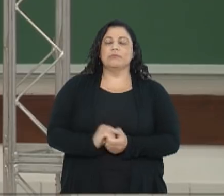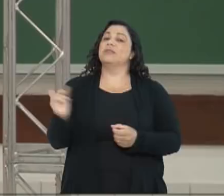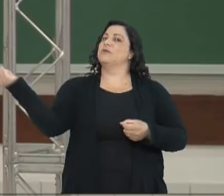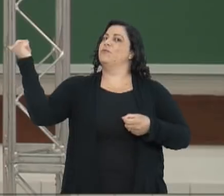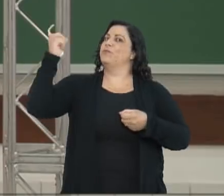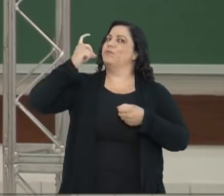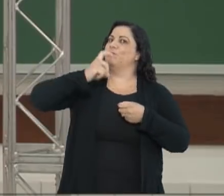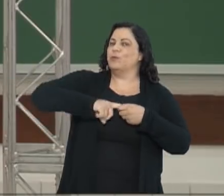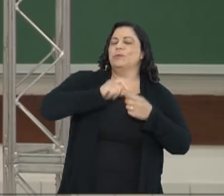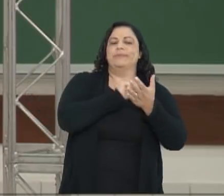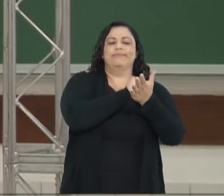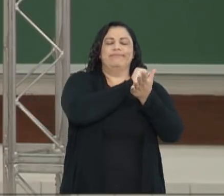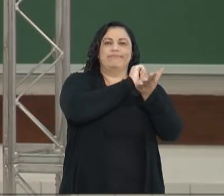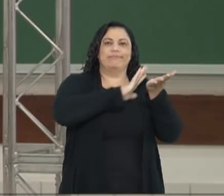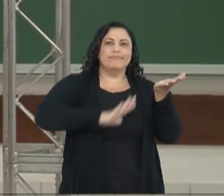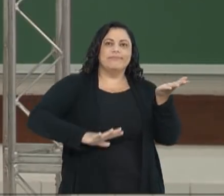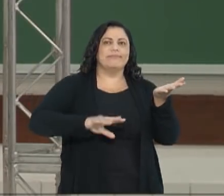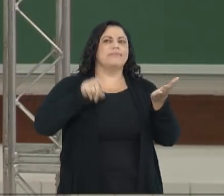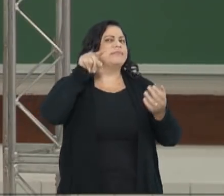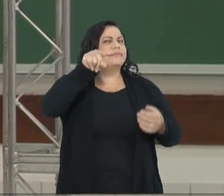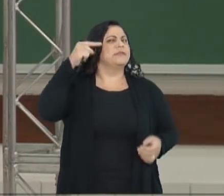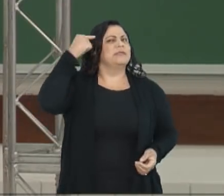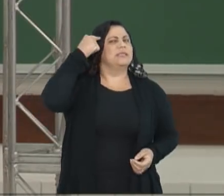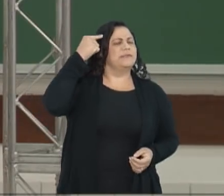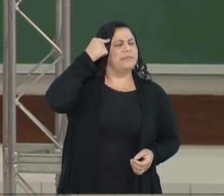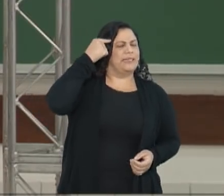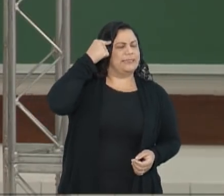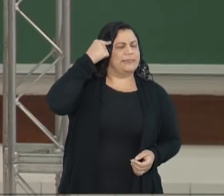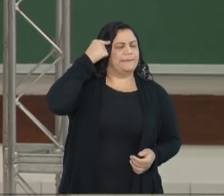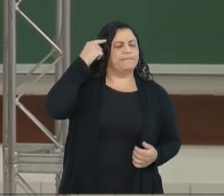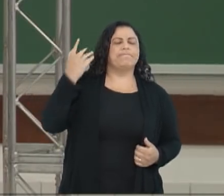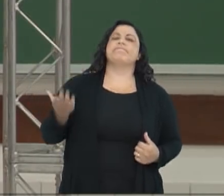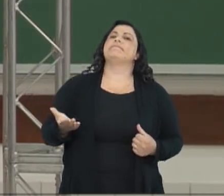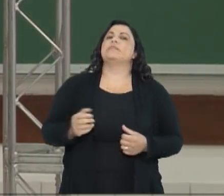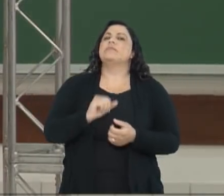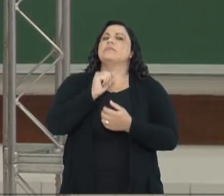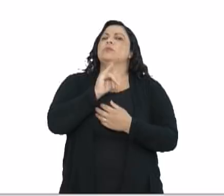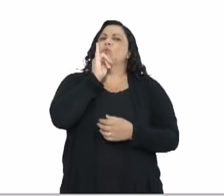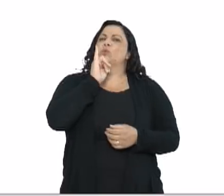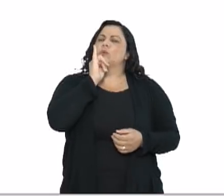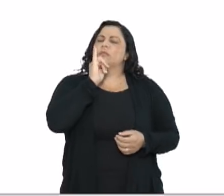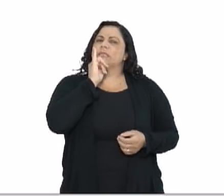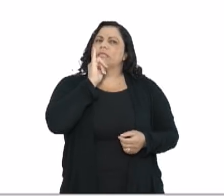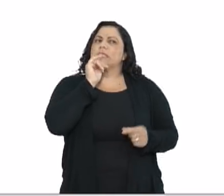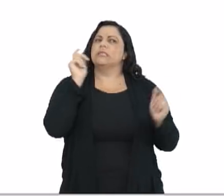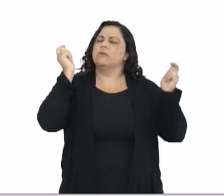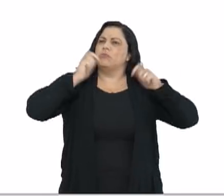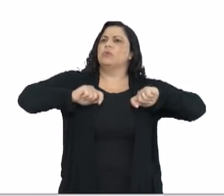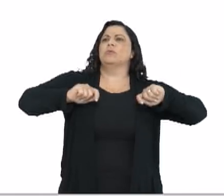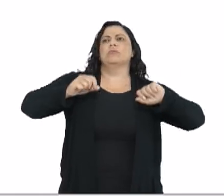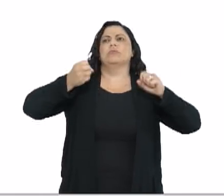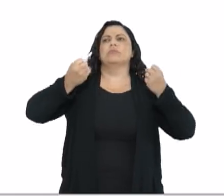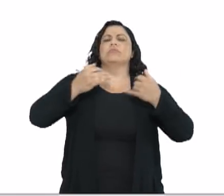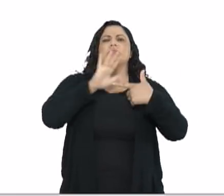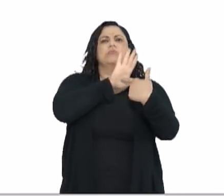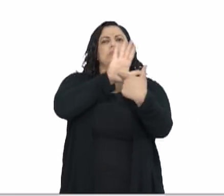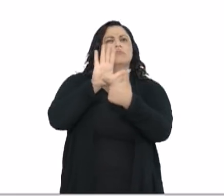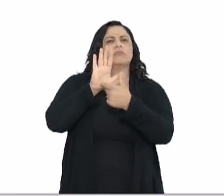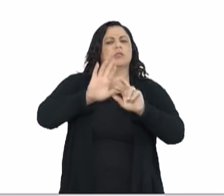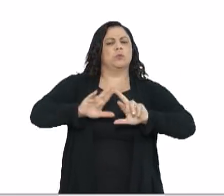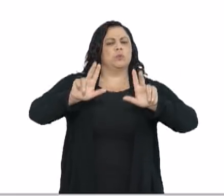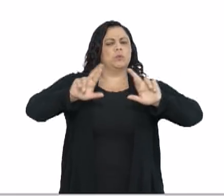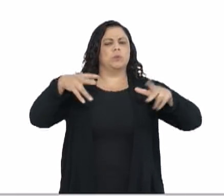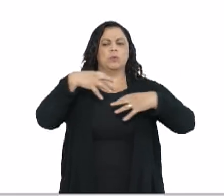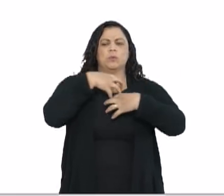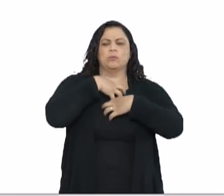Voltamos ali com um exercício para vocês pensarem um pouquinho nos exemplos que podemos dar ali das diferenças dos modos de